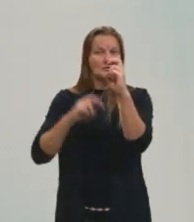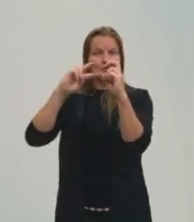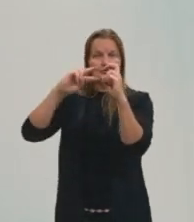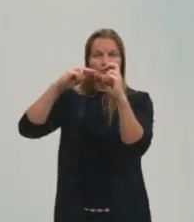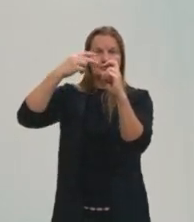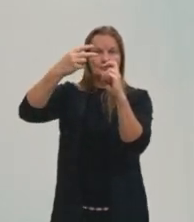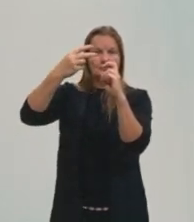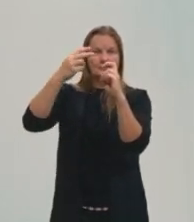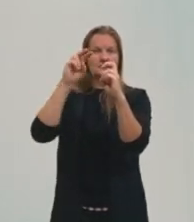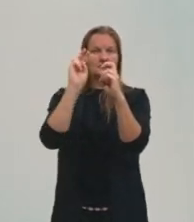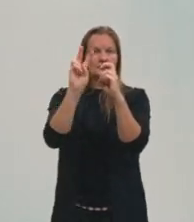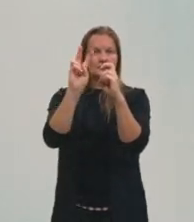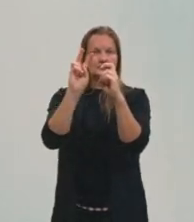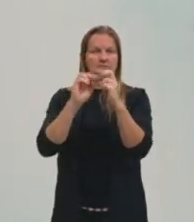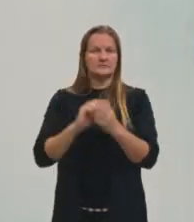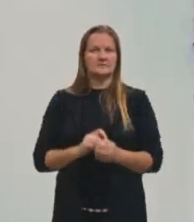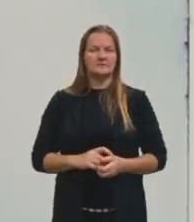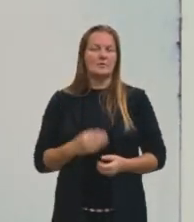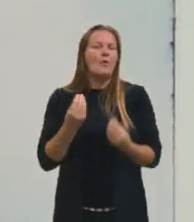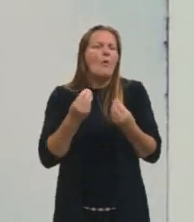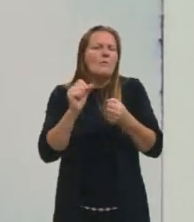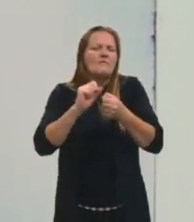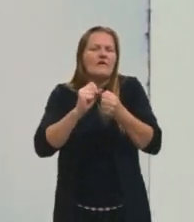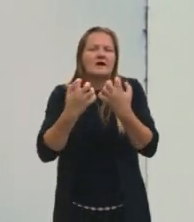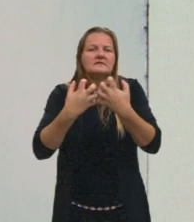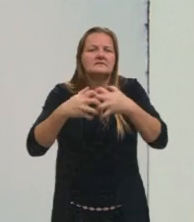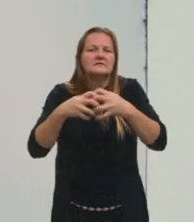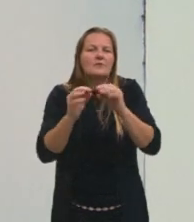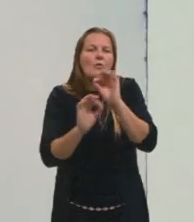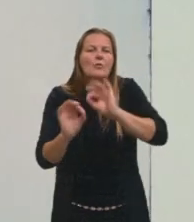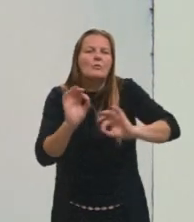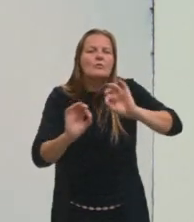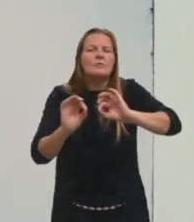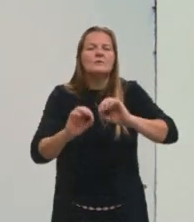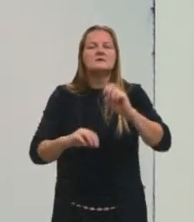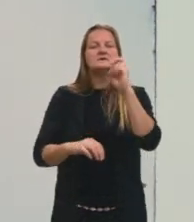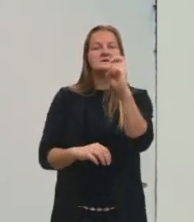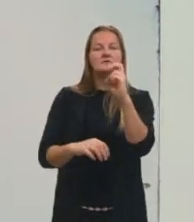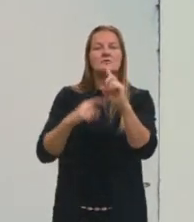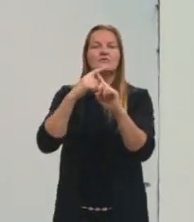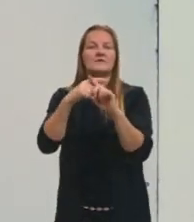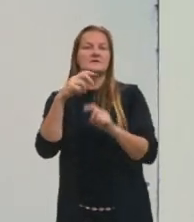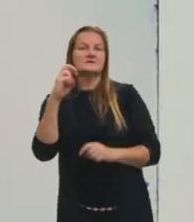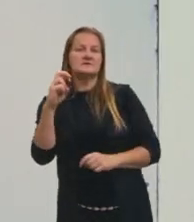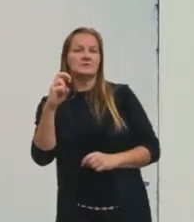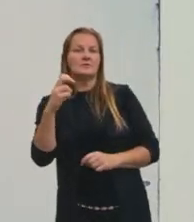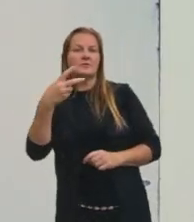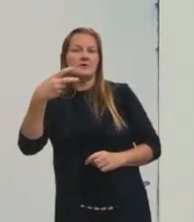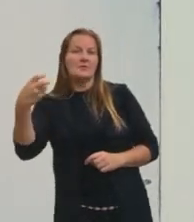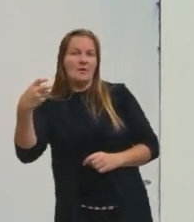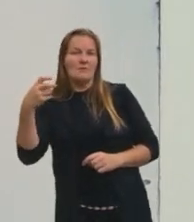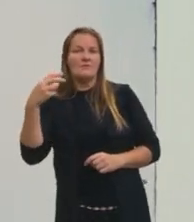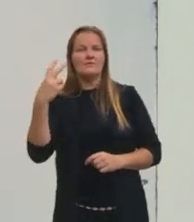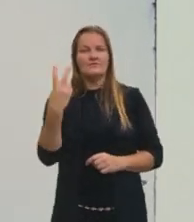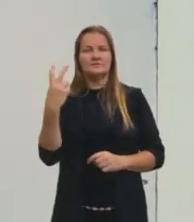5 x 5 quanto que é 5 x 5 25